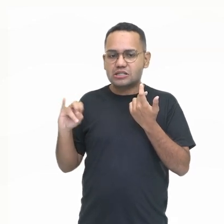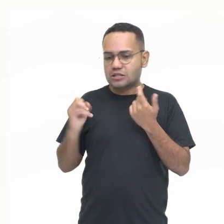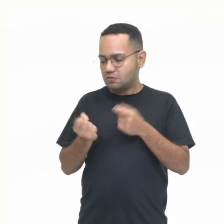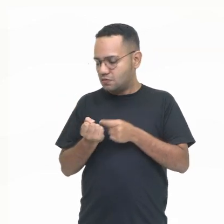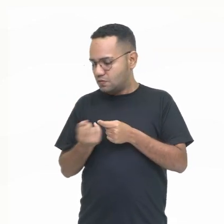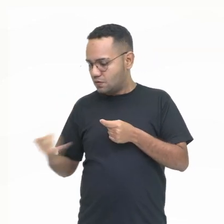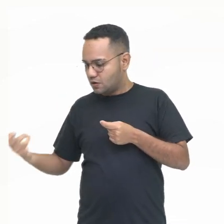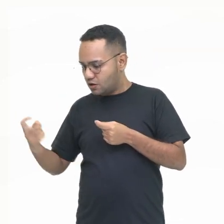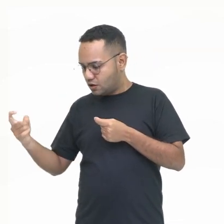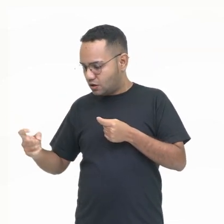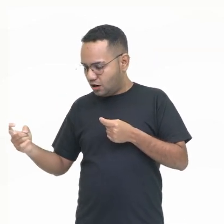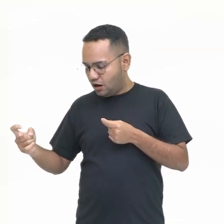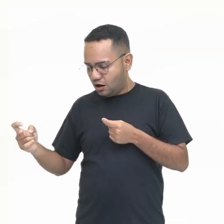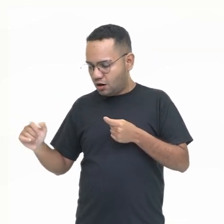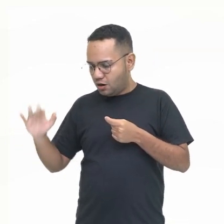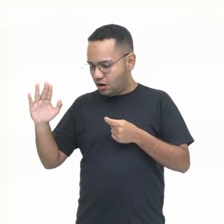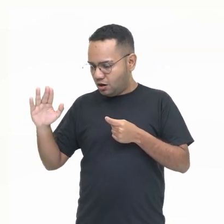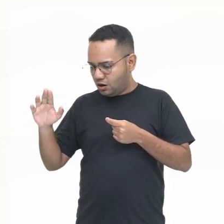exemplo aqui também. Ó.